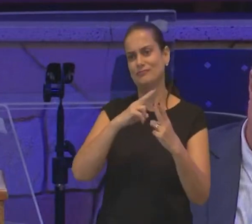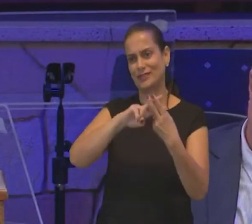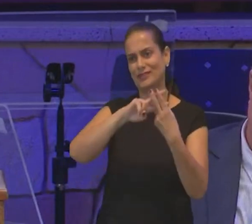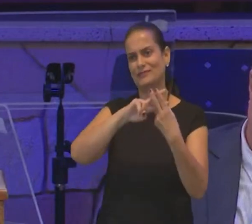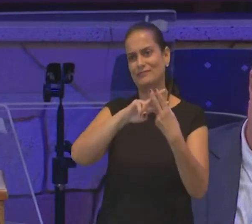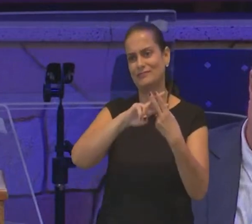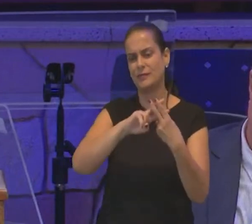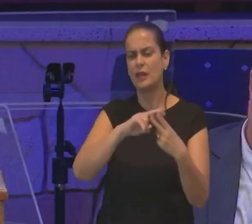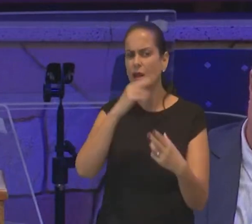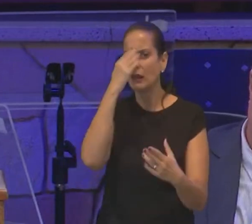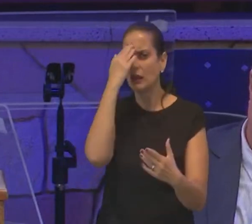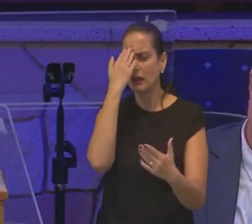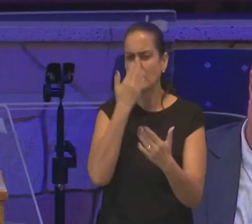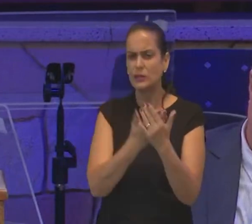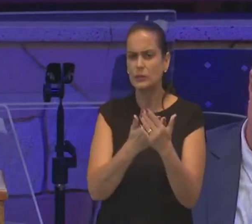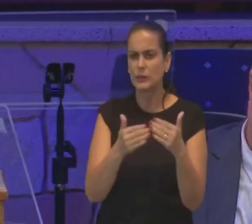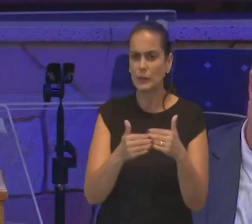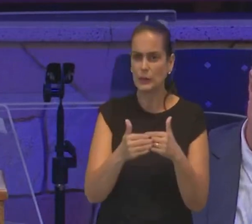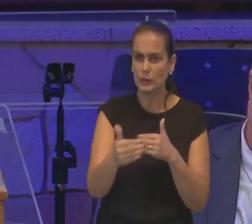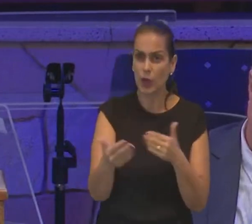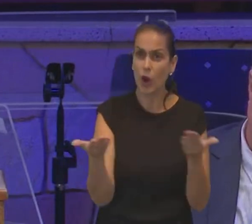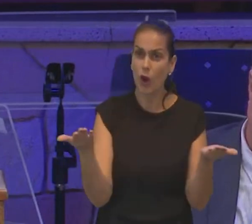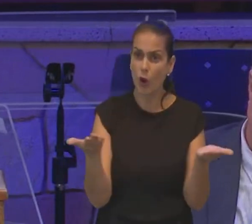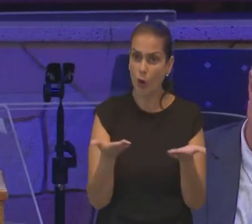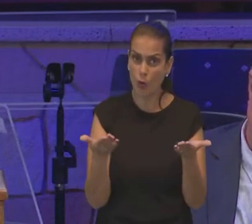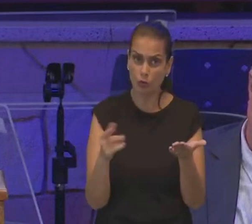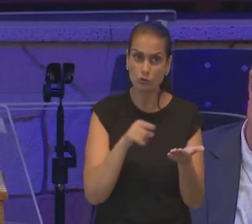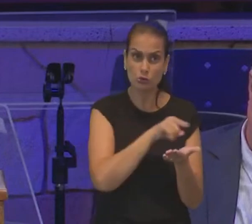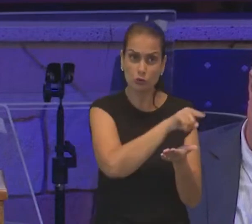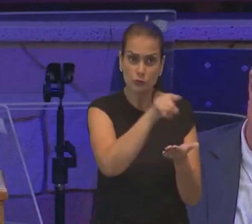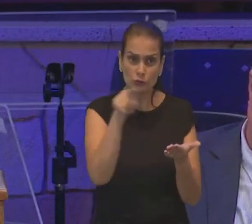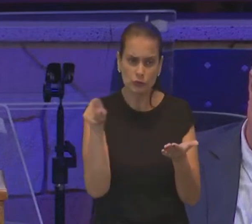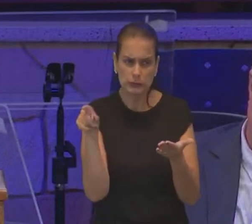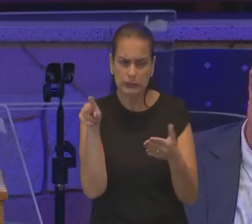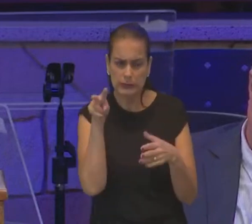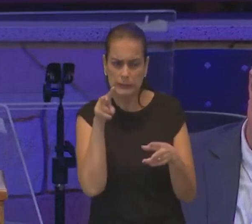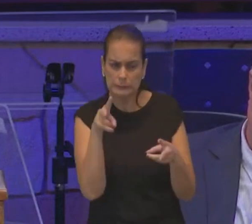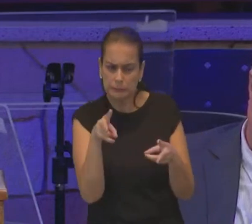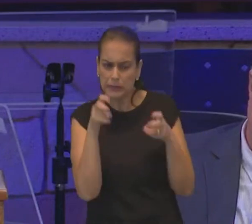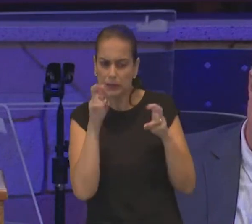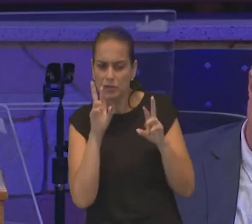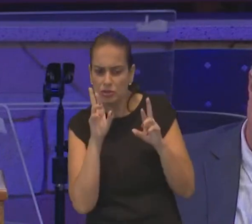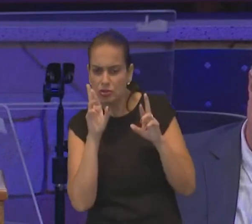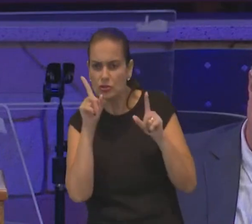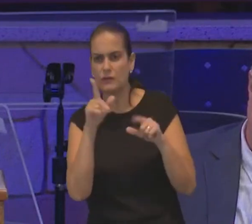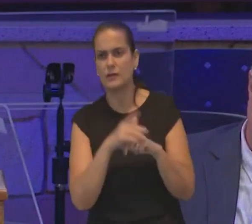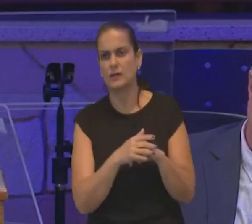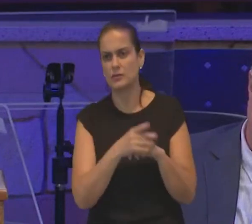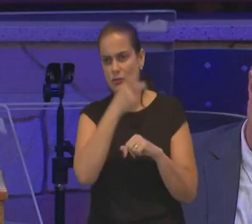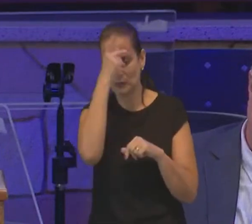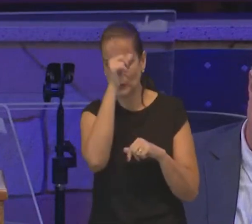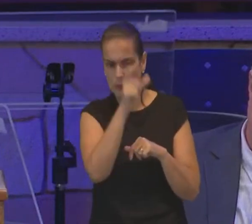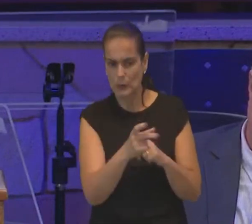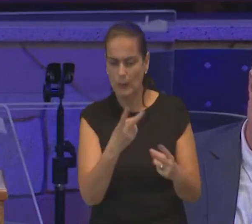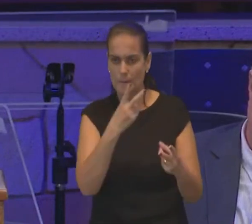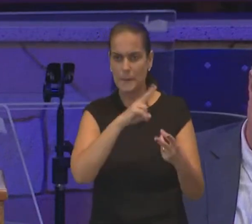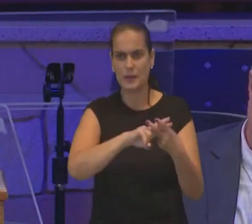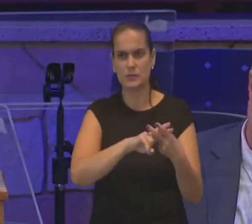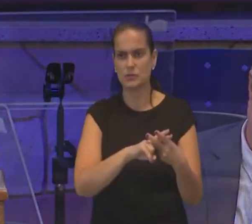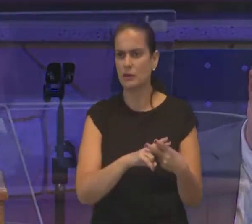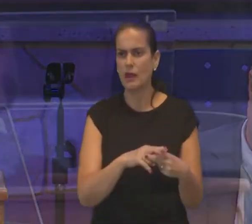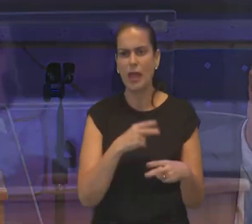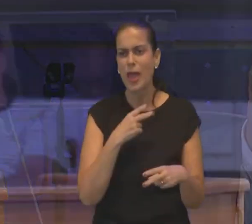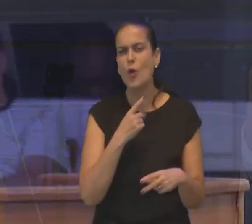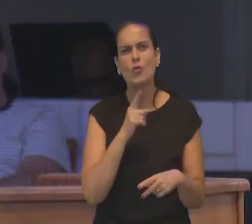Eu acredito que a partir de hoje você vai ter um olhar diferente para preso. Eu não passo mão em cabeça